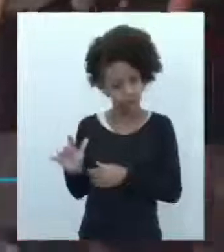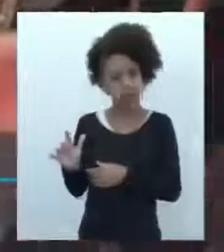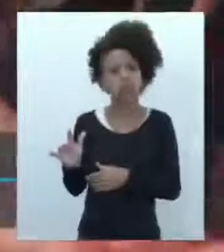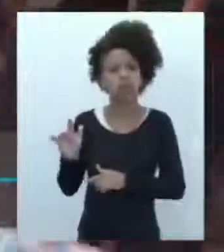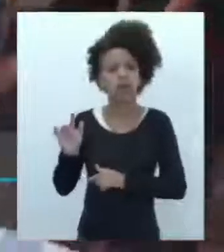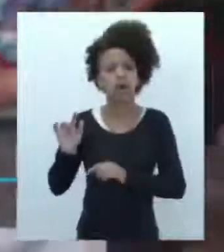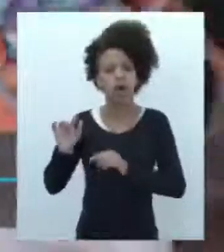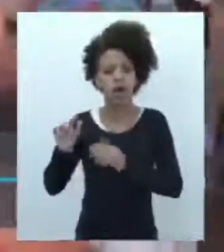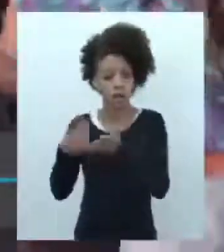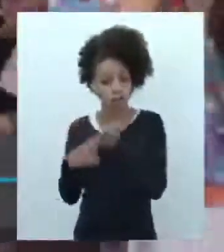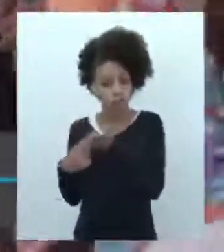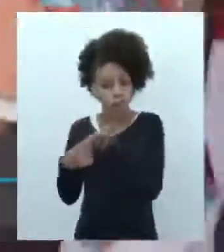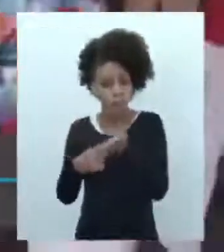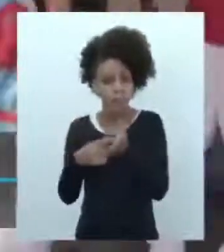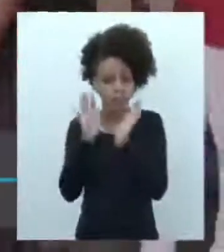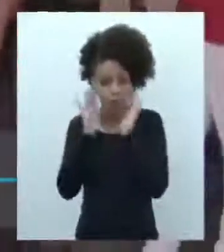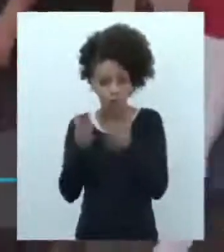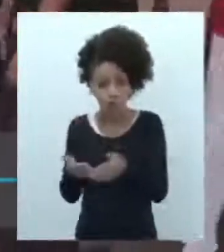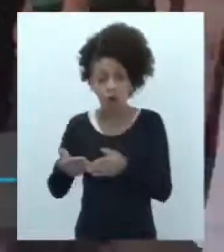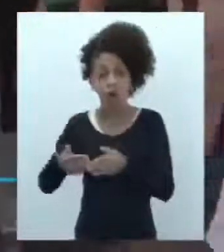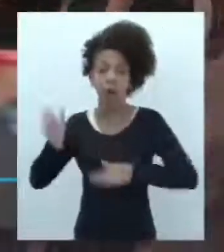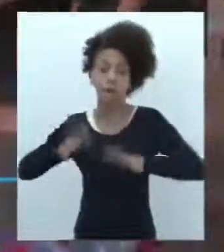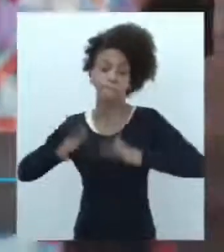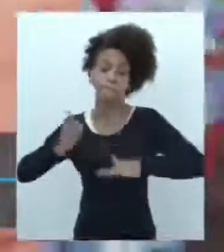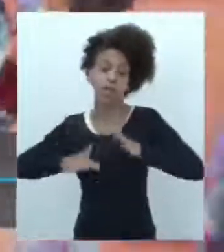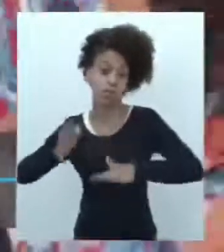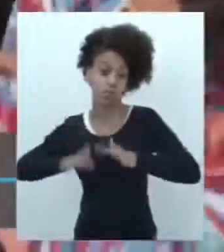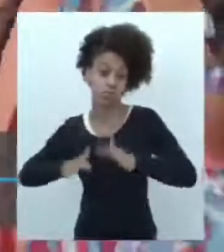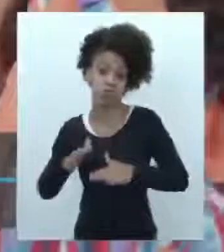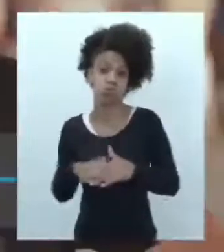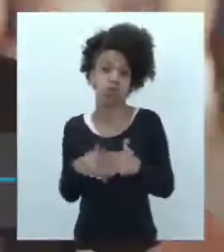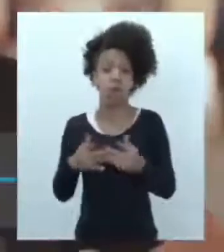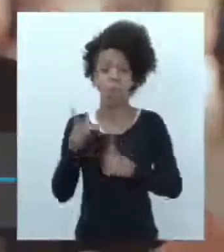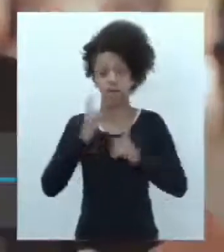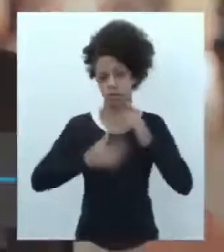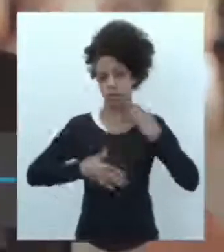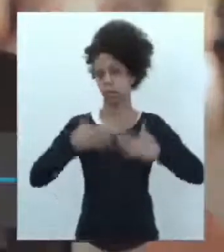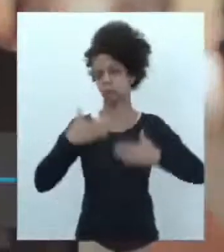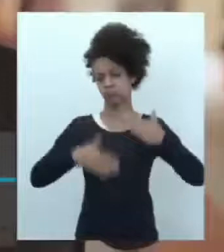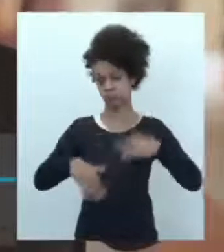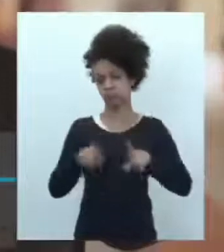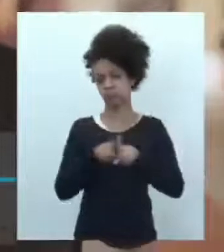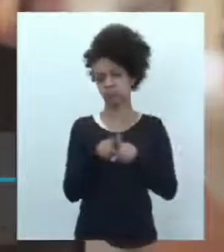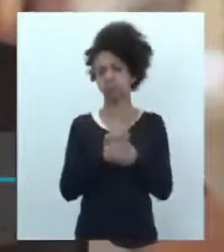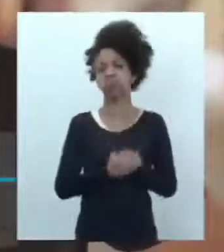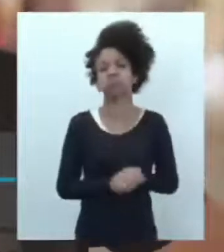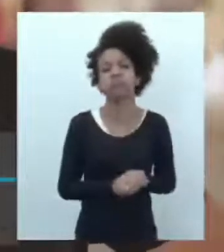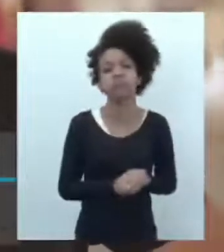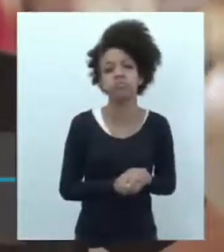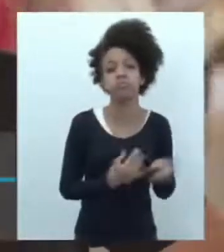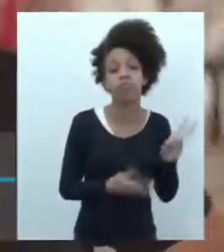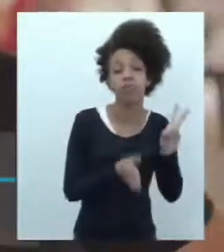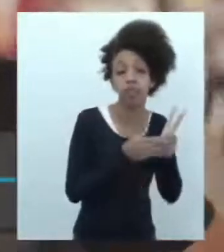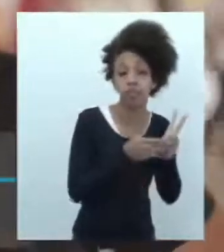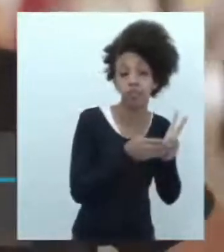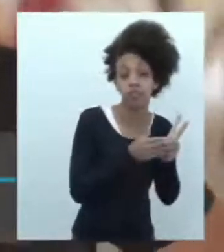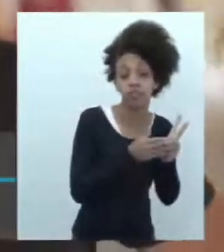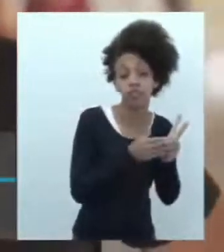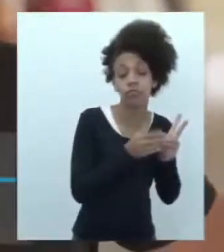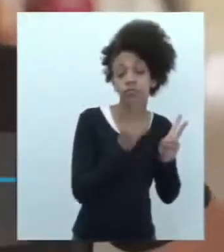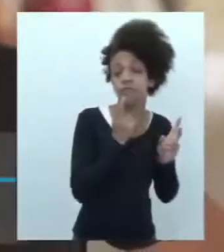elementos eles estão direcionados ao batuque, né? Como uma expressão corporal também. Na parte